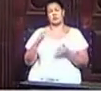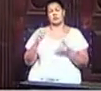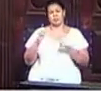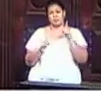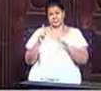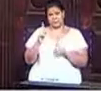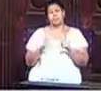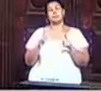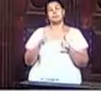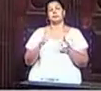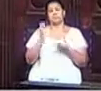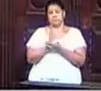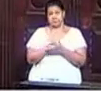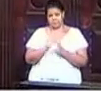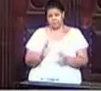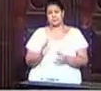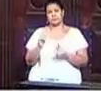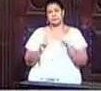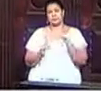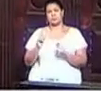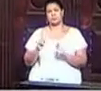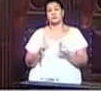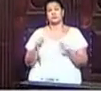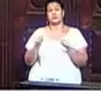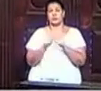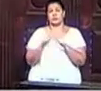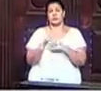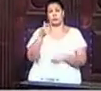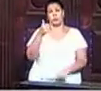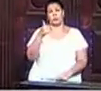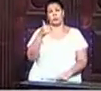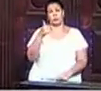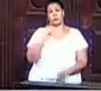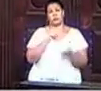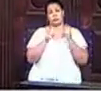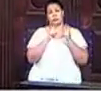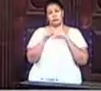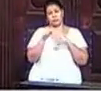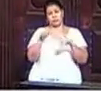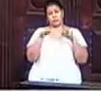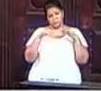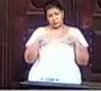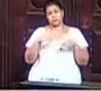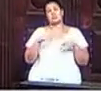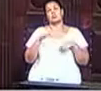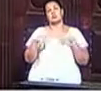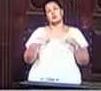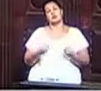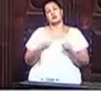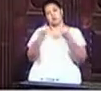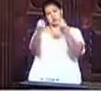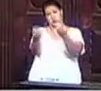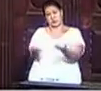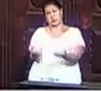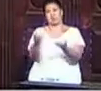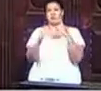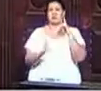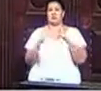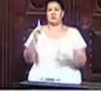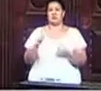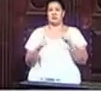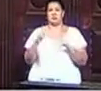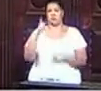fechamos a licitação, fizemos 12 audiências públicas no estado inteiro, entregamos a licitação pronta para